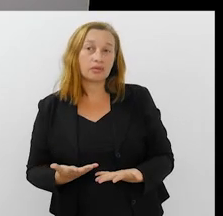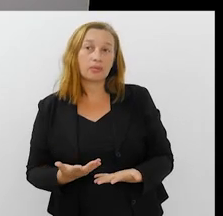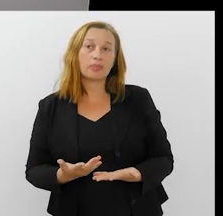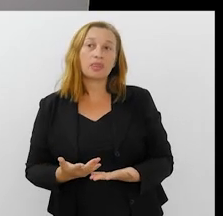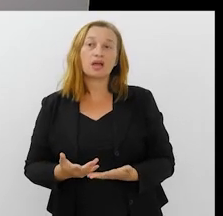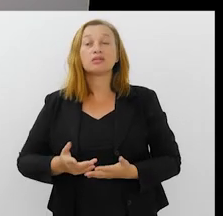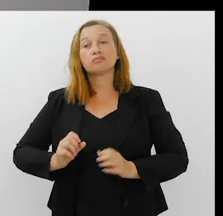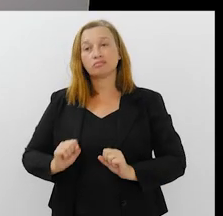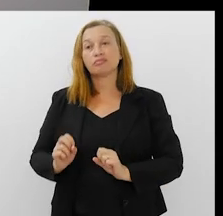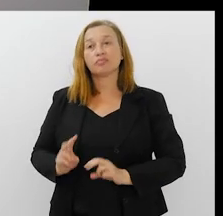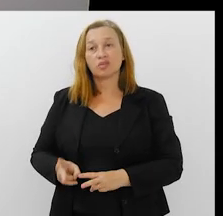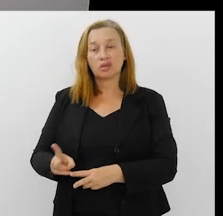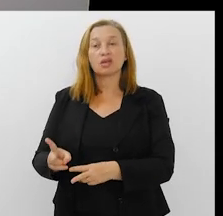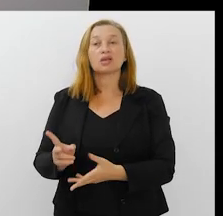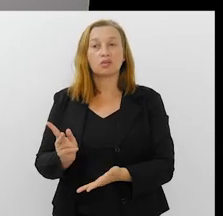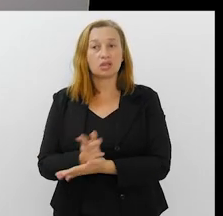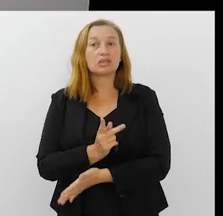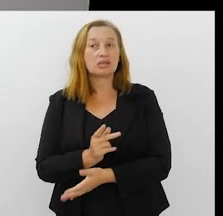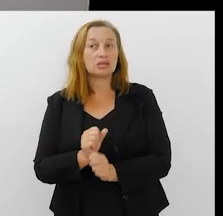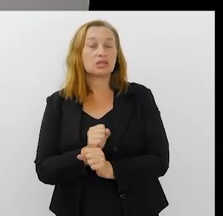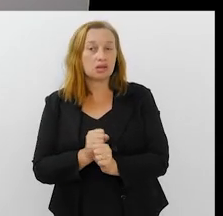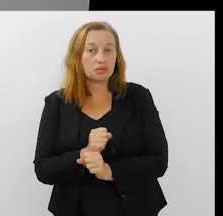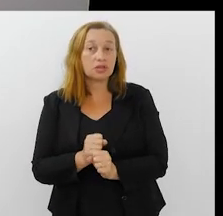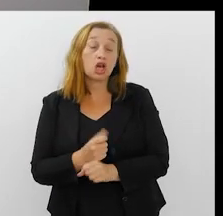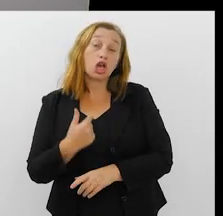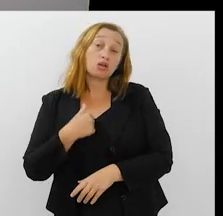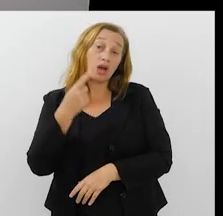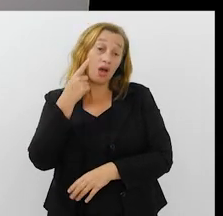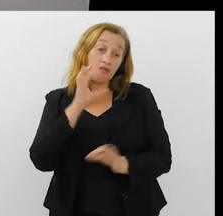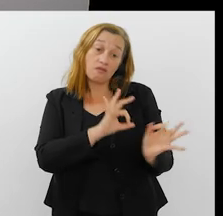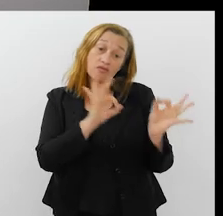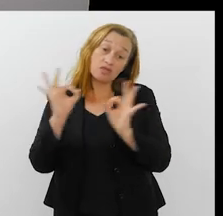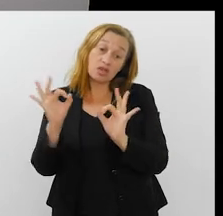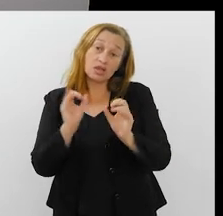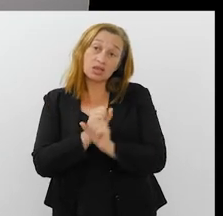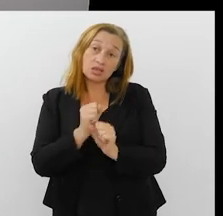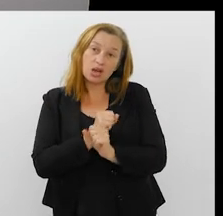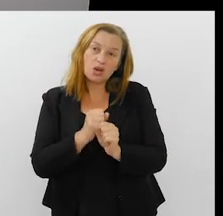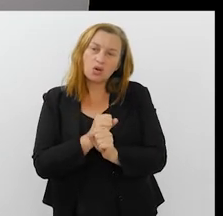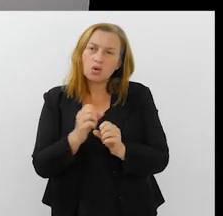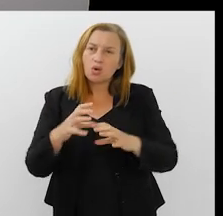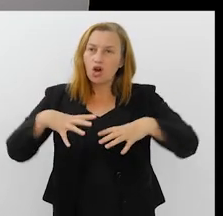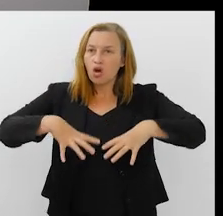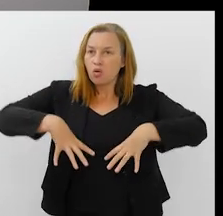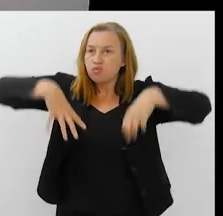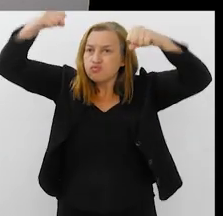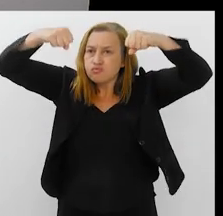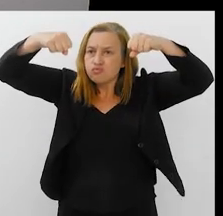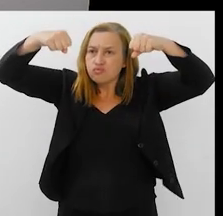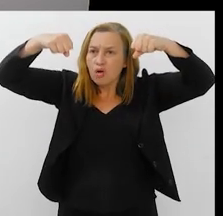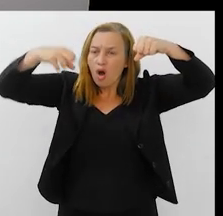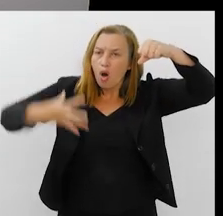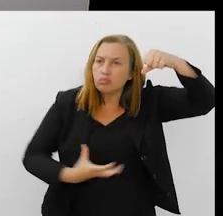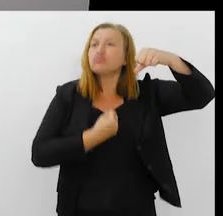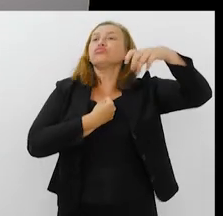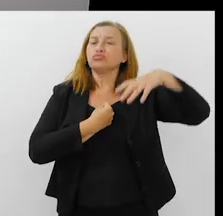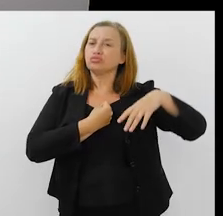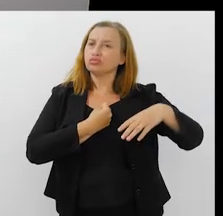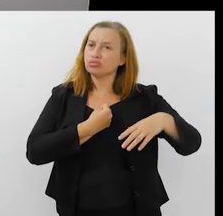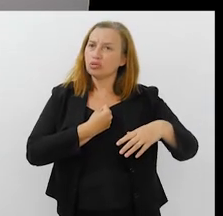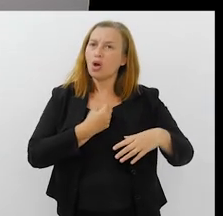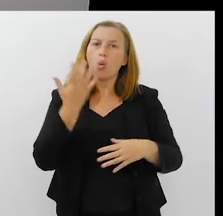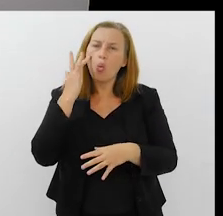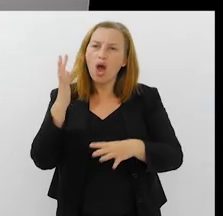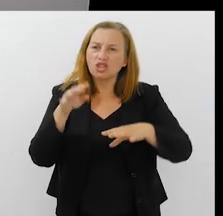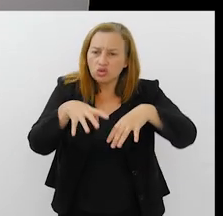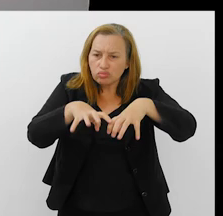estava assistindo. Mas esse isso ano, foi uma frequência lá. Esse eu tava ano. Assistindo, muito. Eu estava assistindo esse ano. Quando apaga, tem de repente, dá um susto. Eu